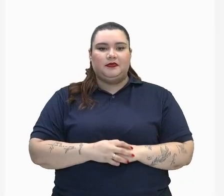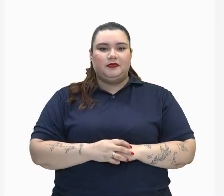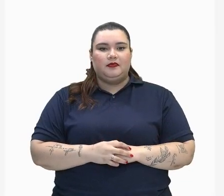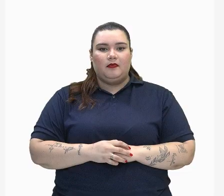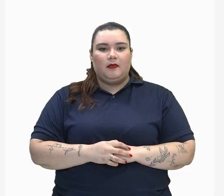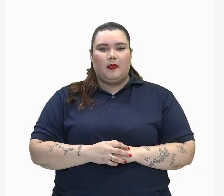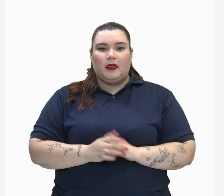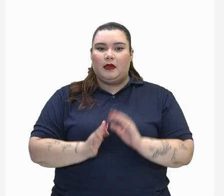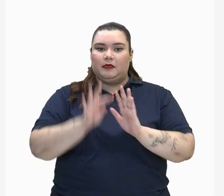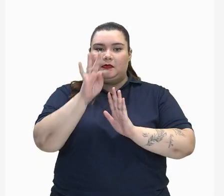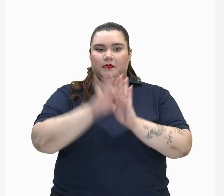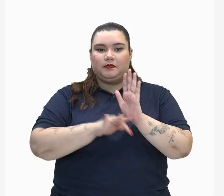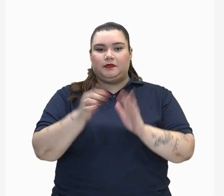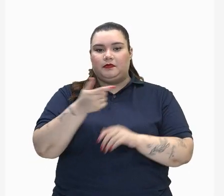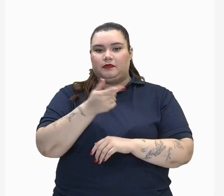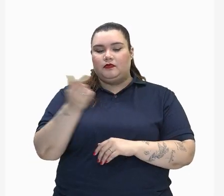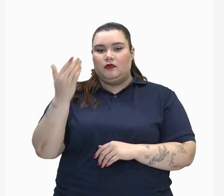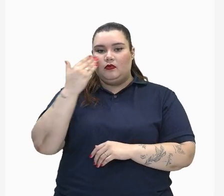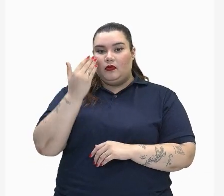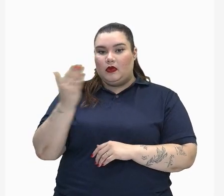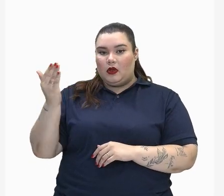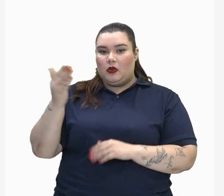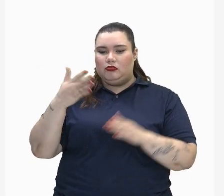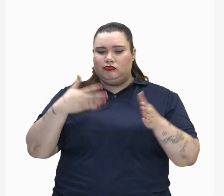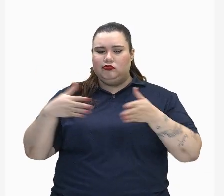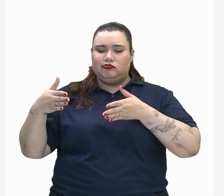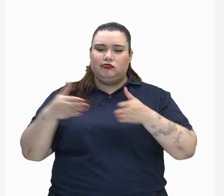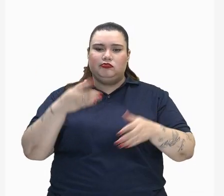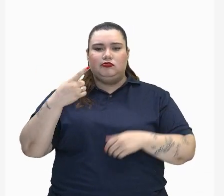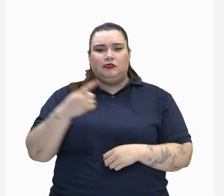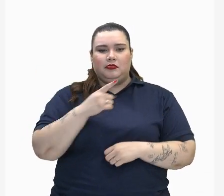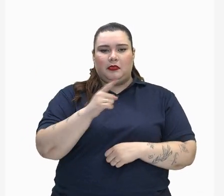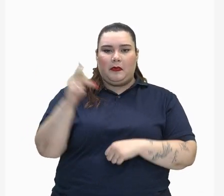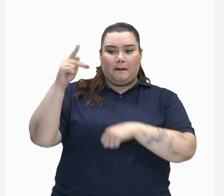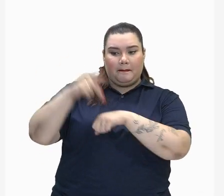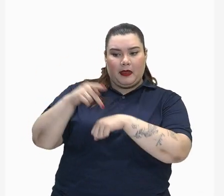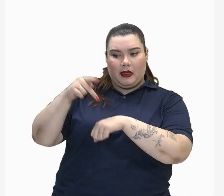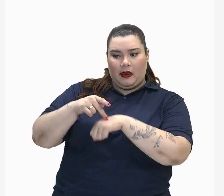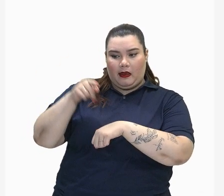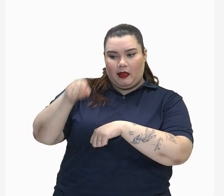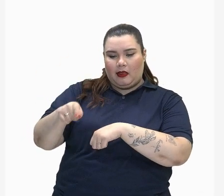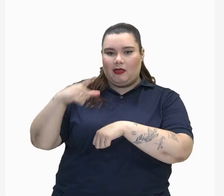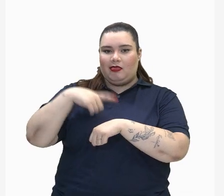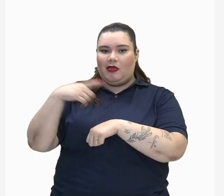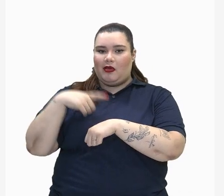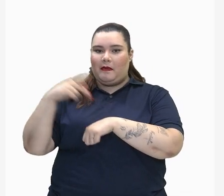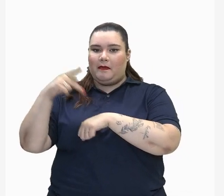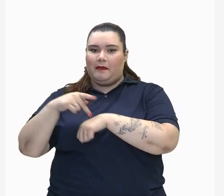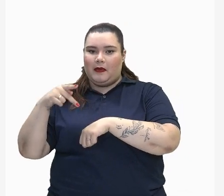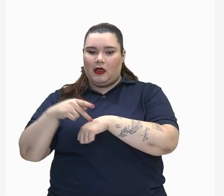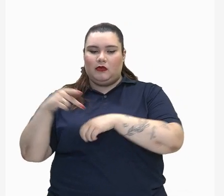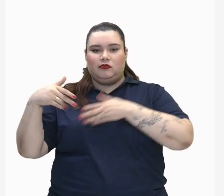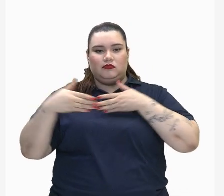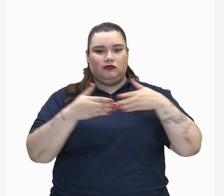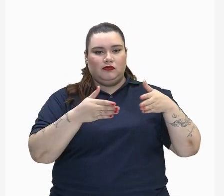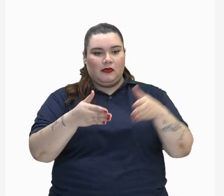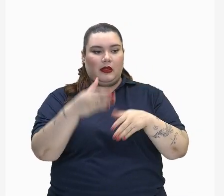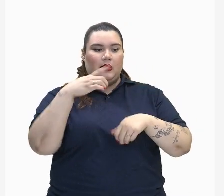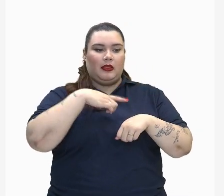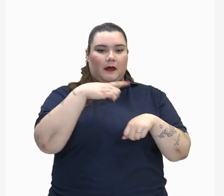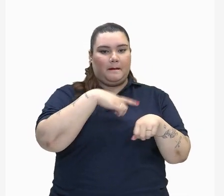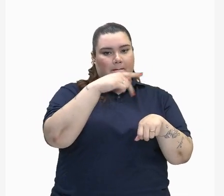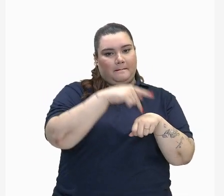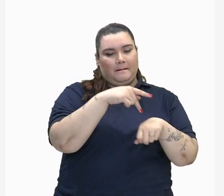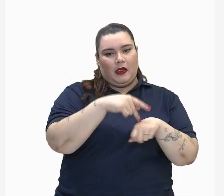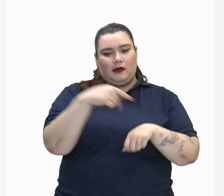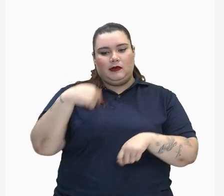no meio do caminho. No meio do caminho tinha uma pedra no meio do caminho, tinha uma